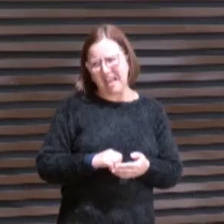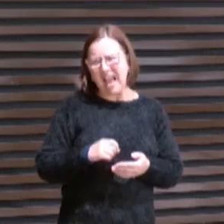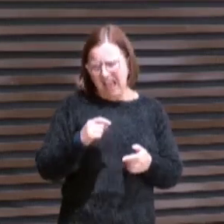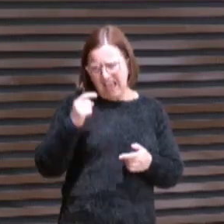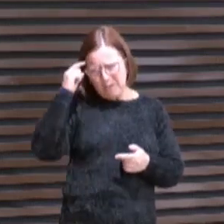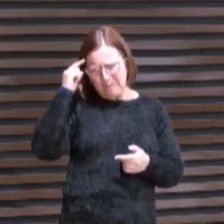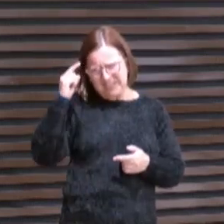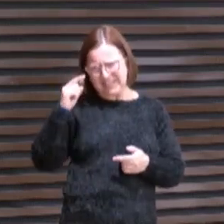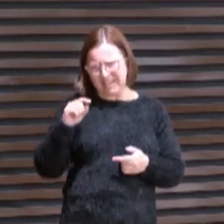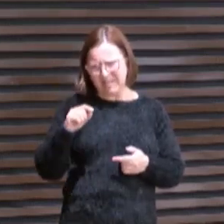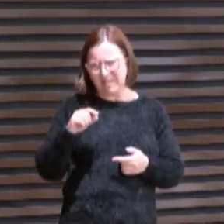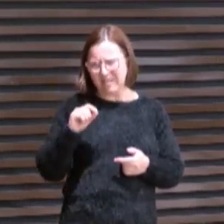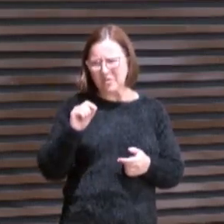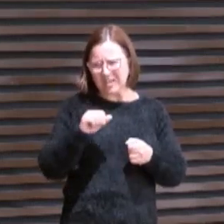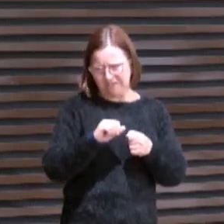depois.